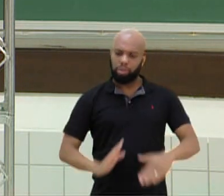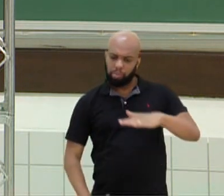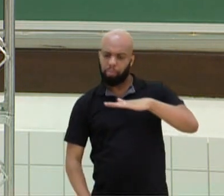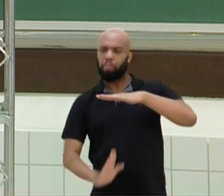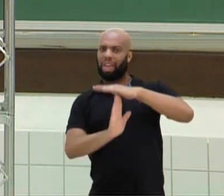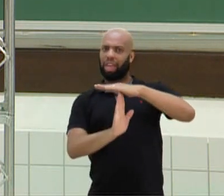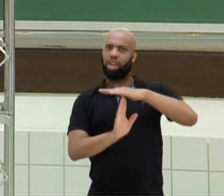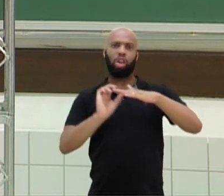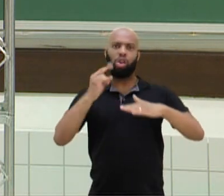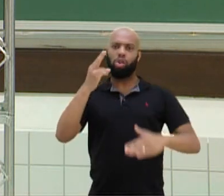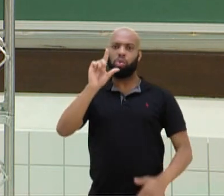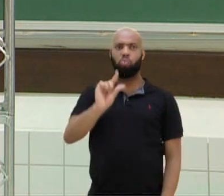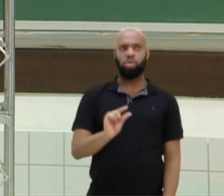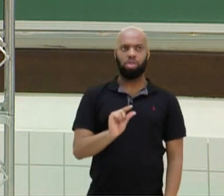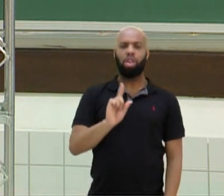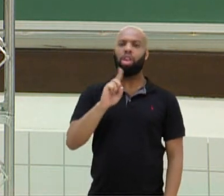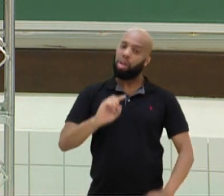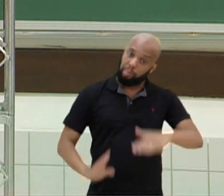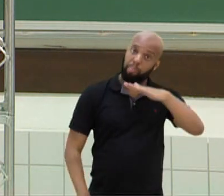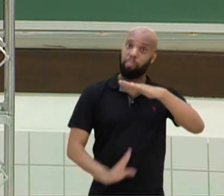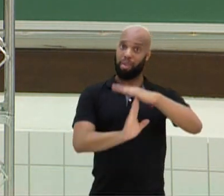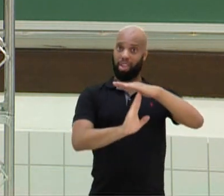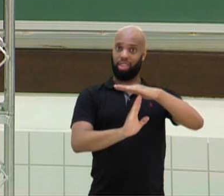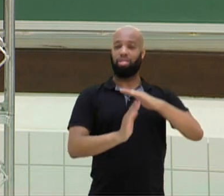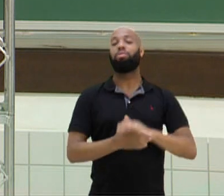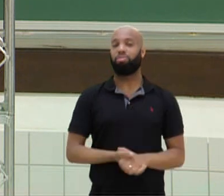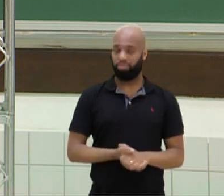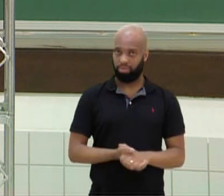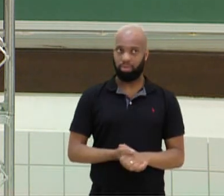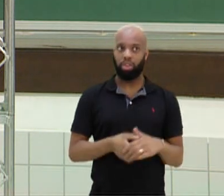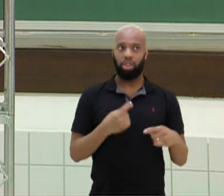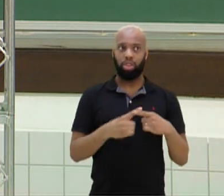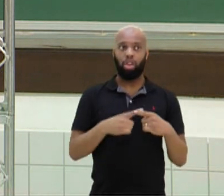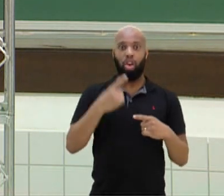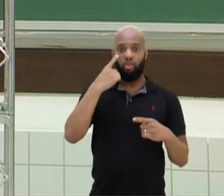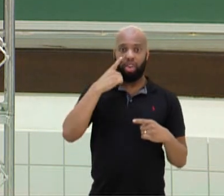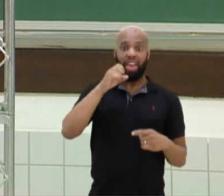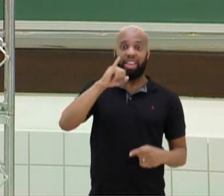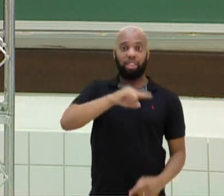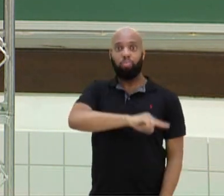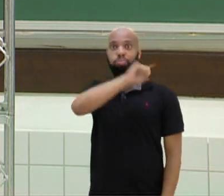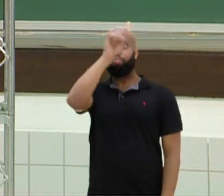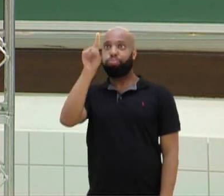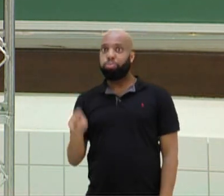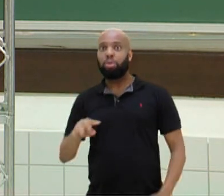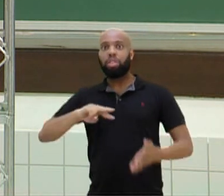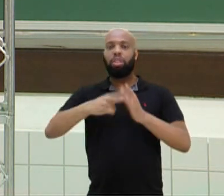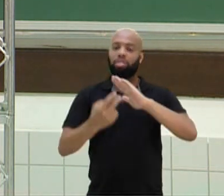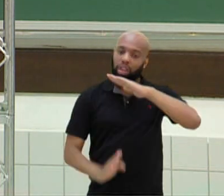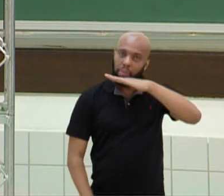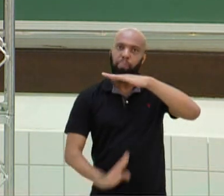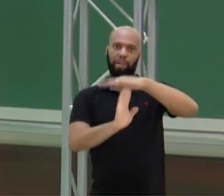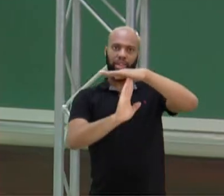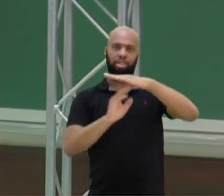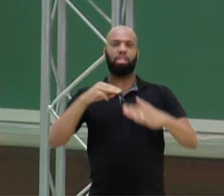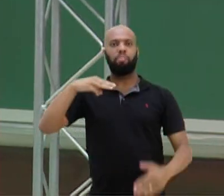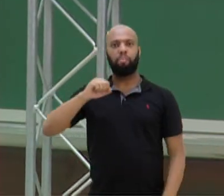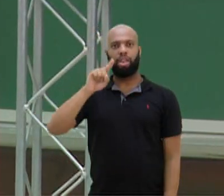e aqui. O bom de você construir a sua parábola assim, com o ponto de máximo e mínimo